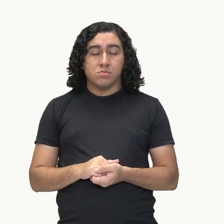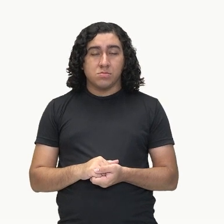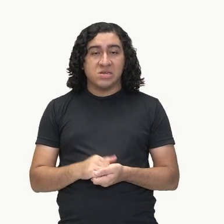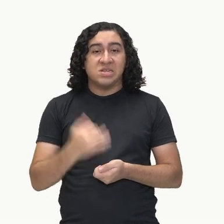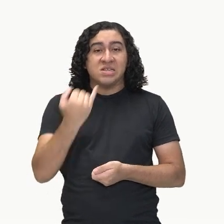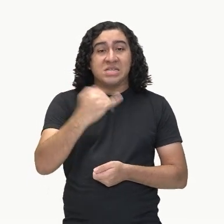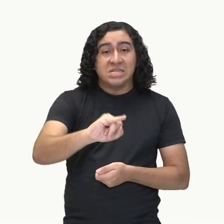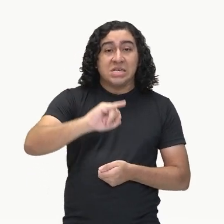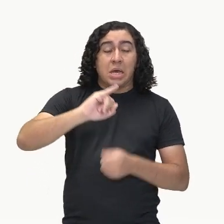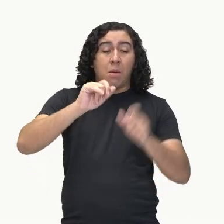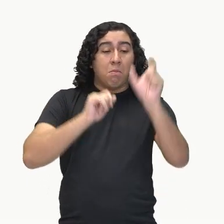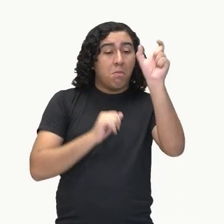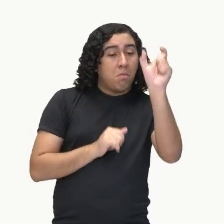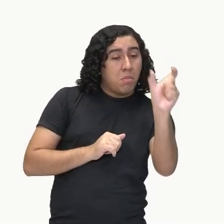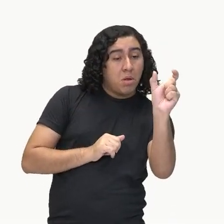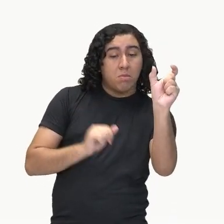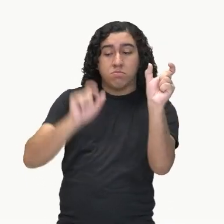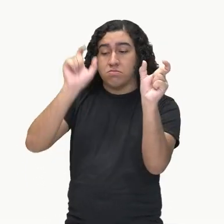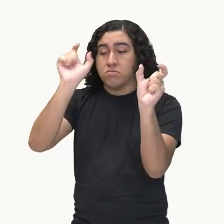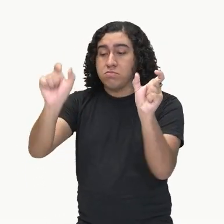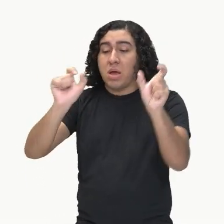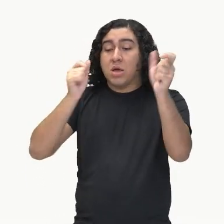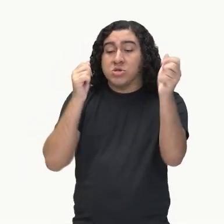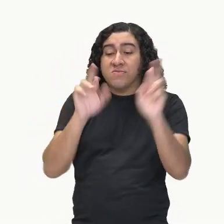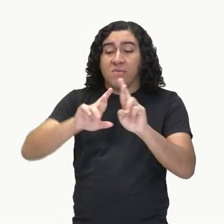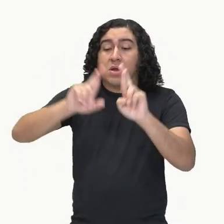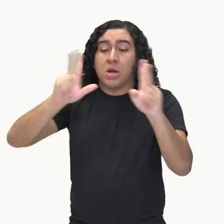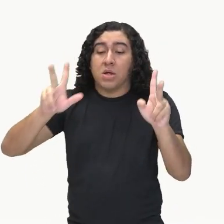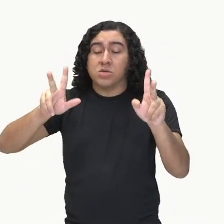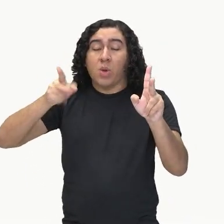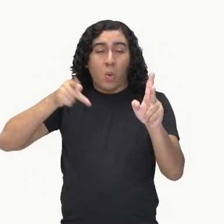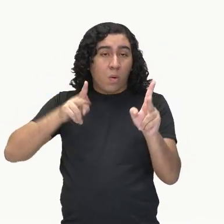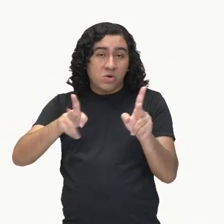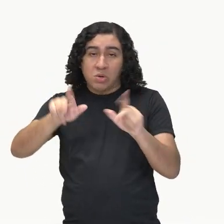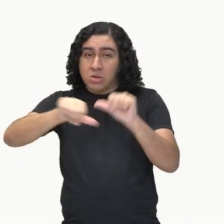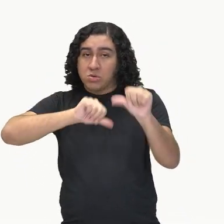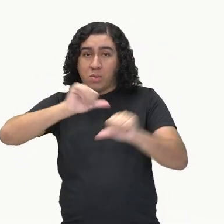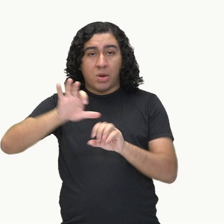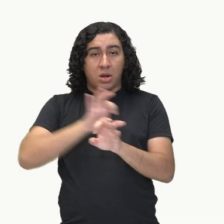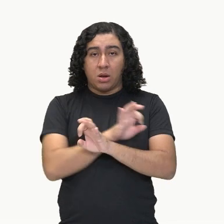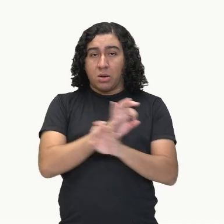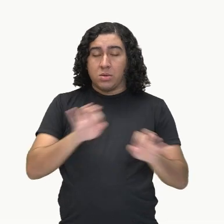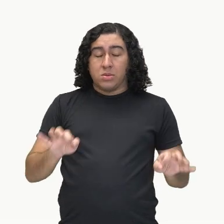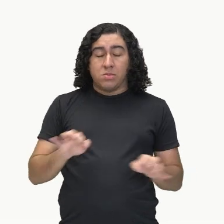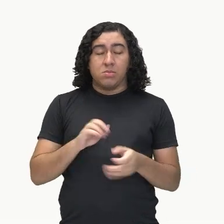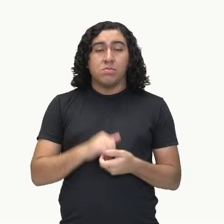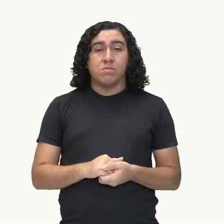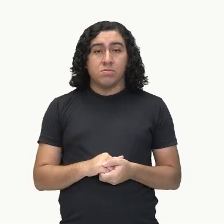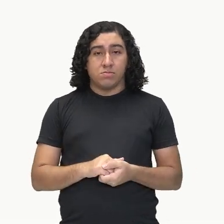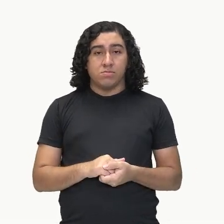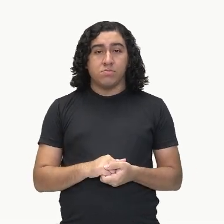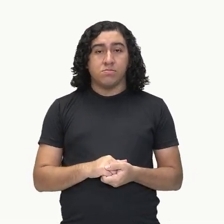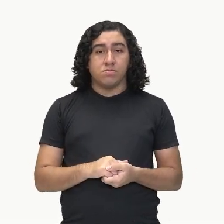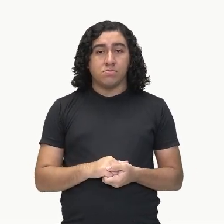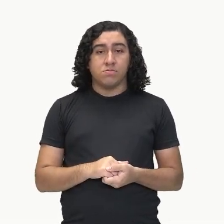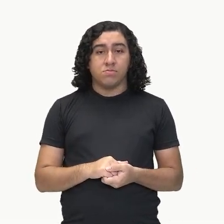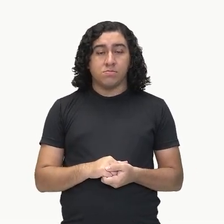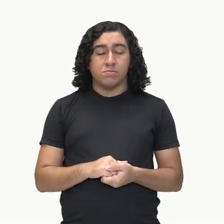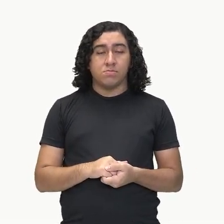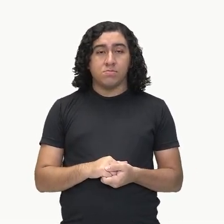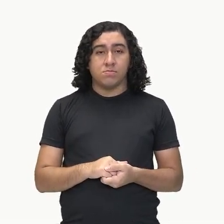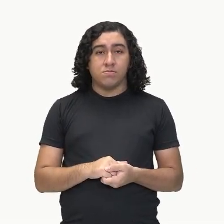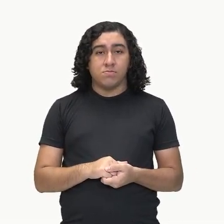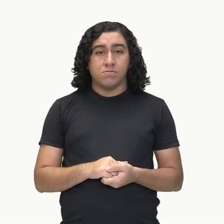não semelhantes. Como isso? Mantenha os termos não semelhantes inalterados. E para